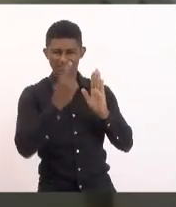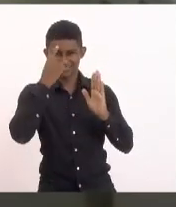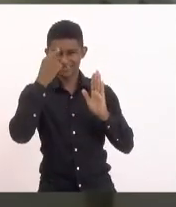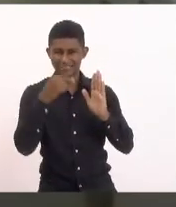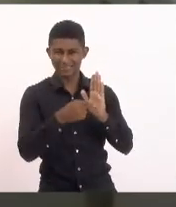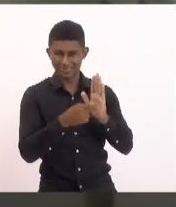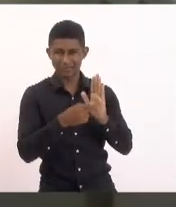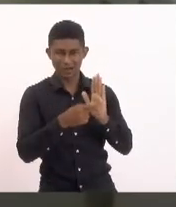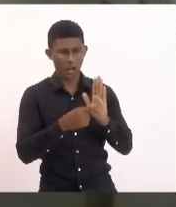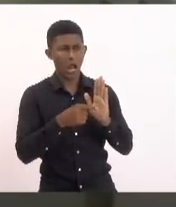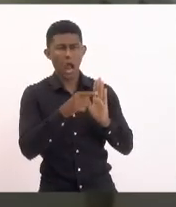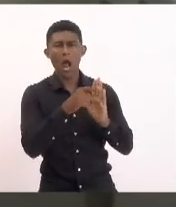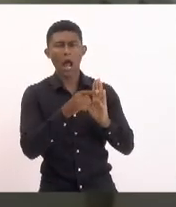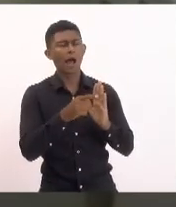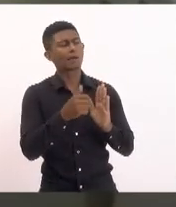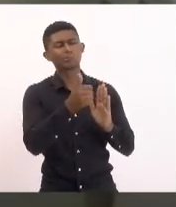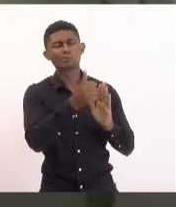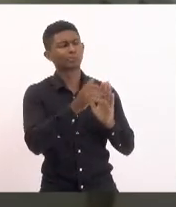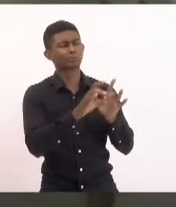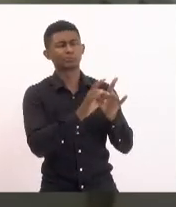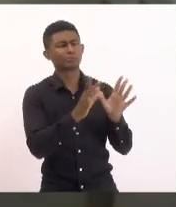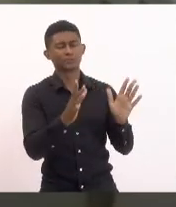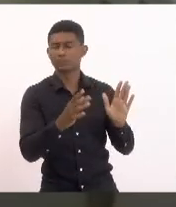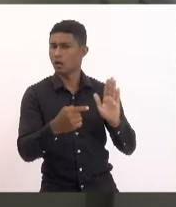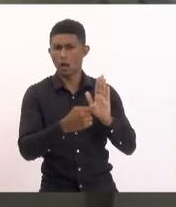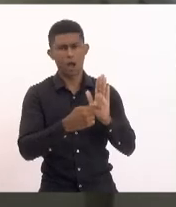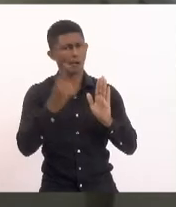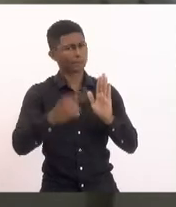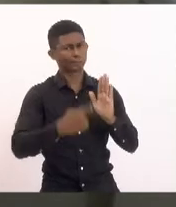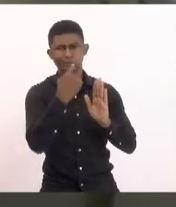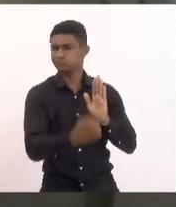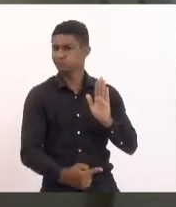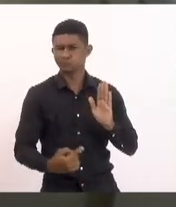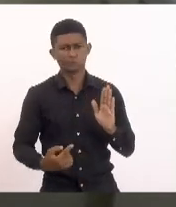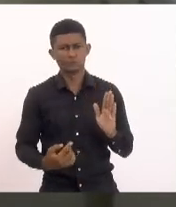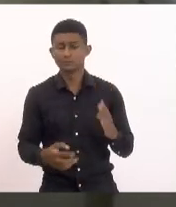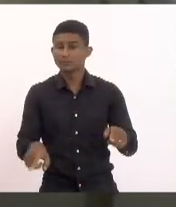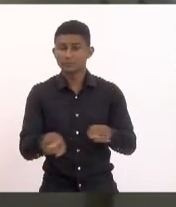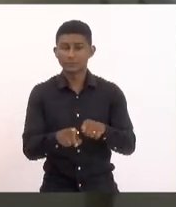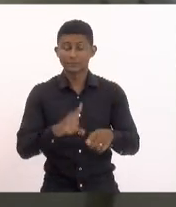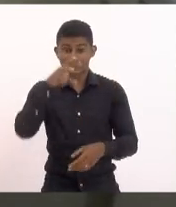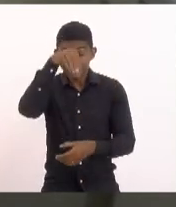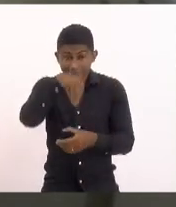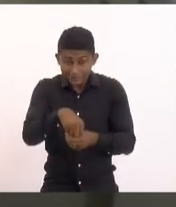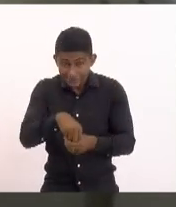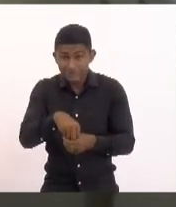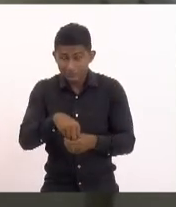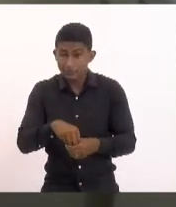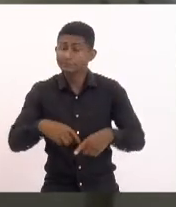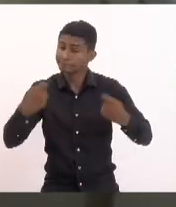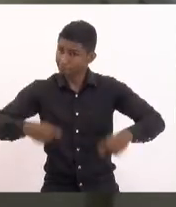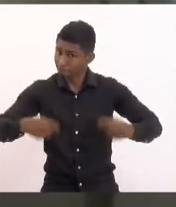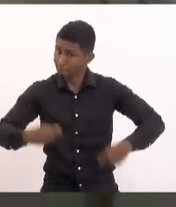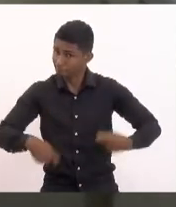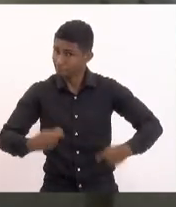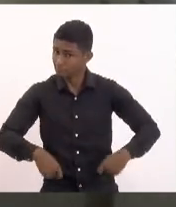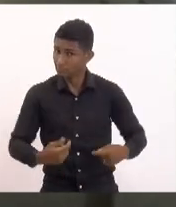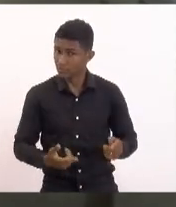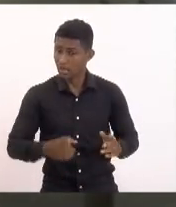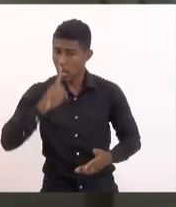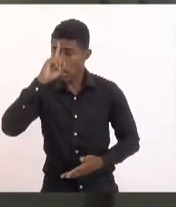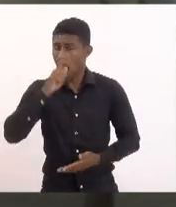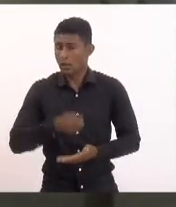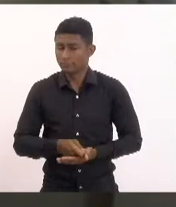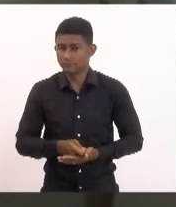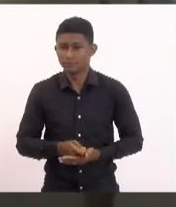isso aconteça e até resolução interna visando uma questão mais global, mas que está